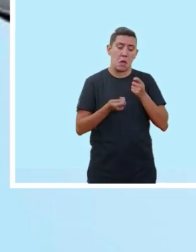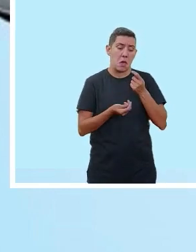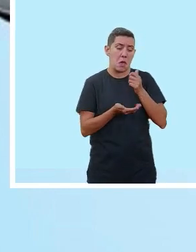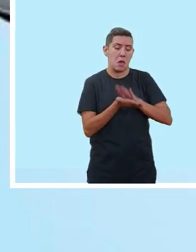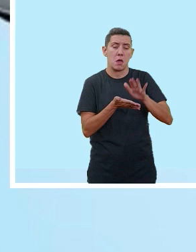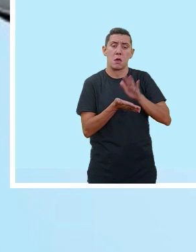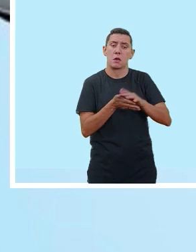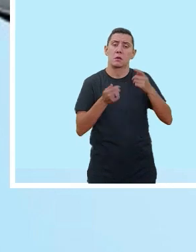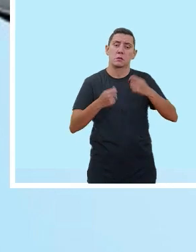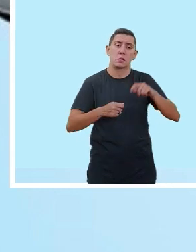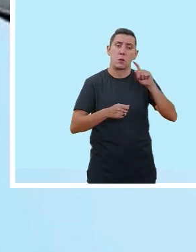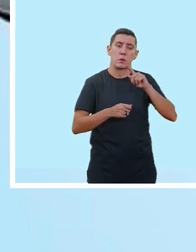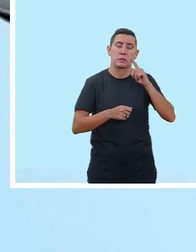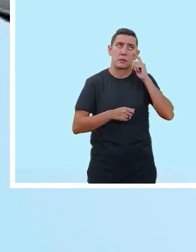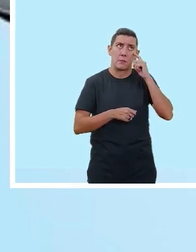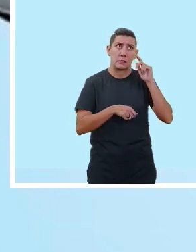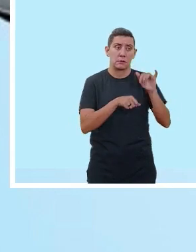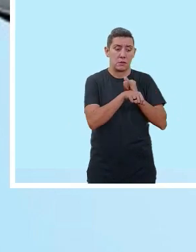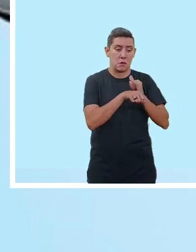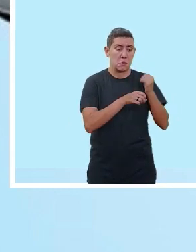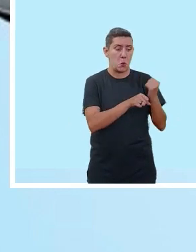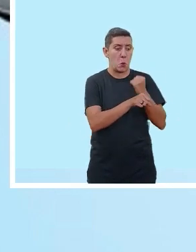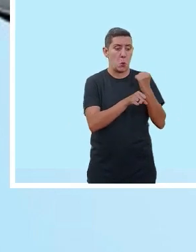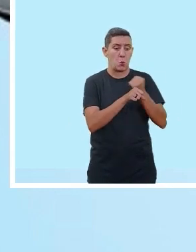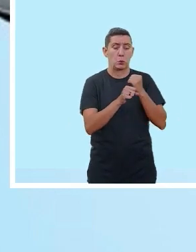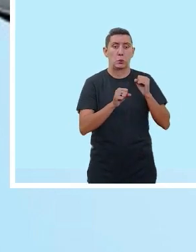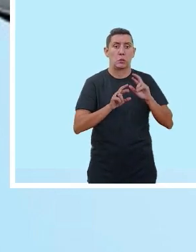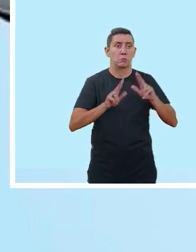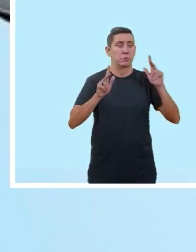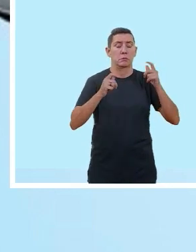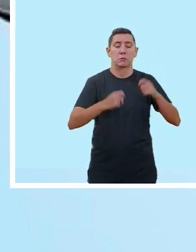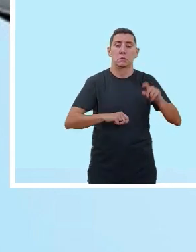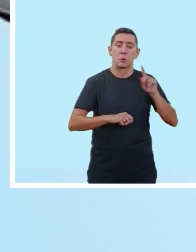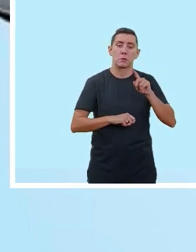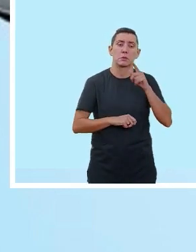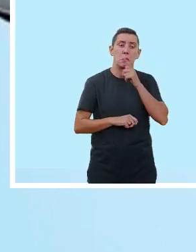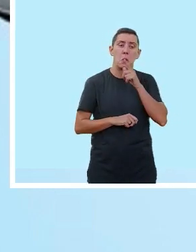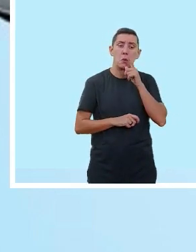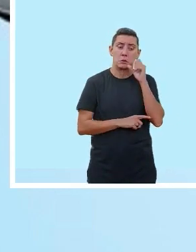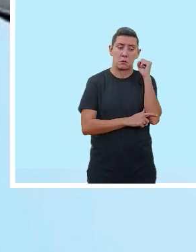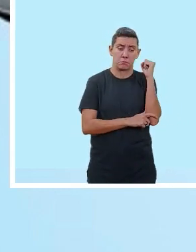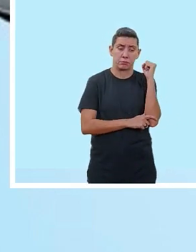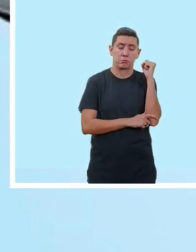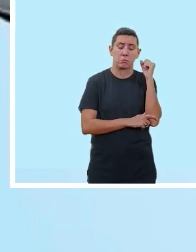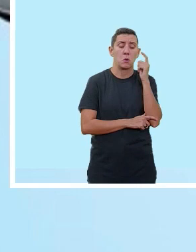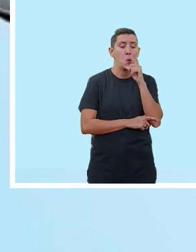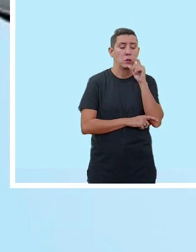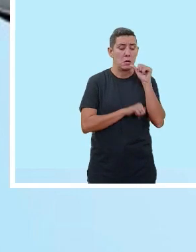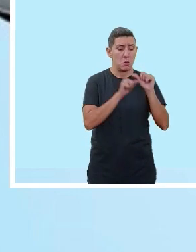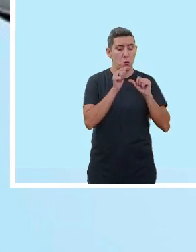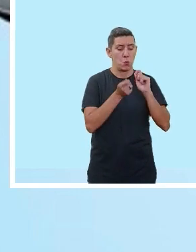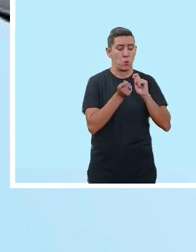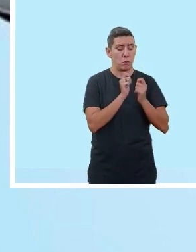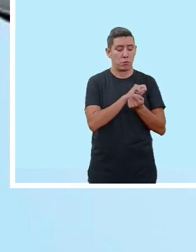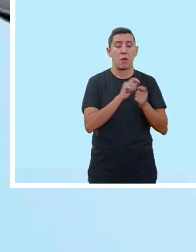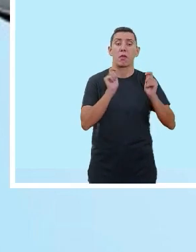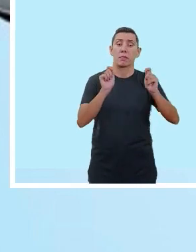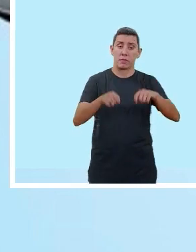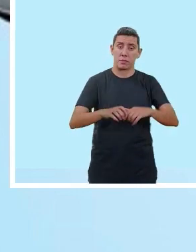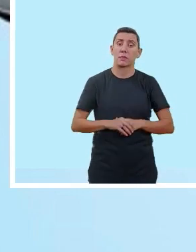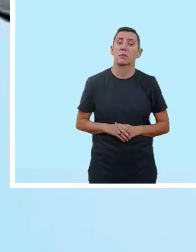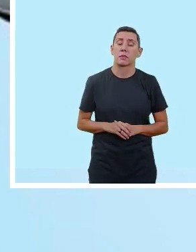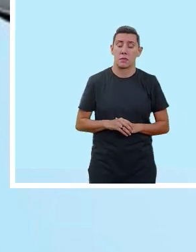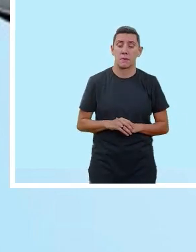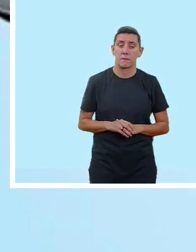site dedicado, né? Além da eficiência que você tem em relação a essas soluções. Então, a Huawei